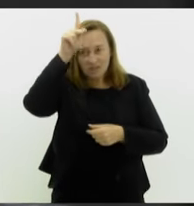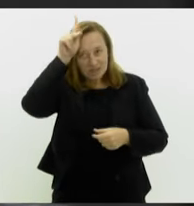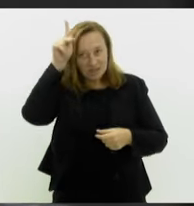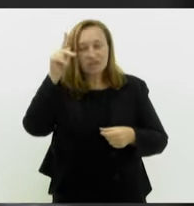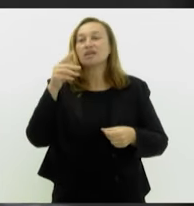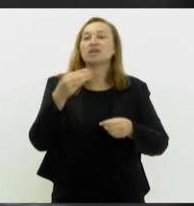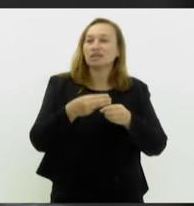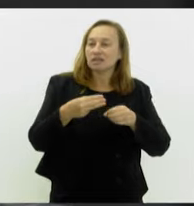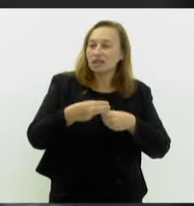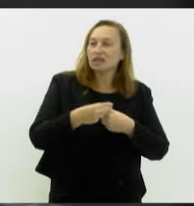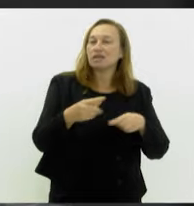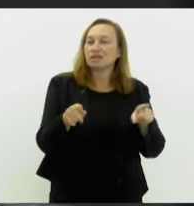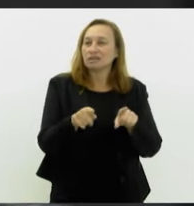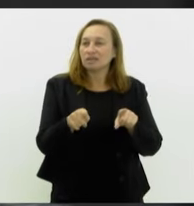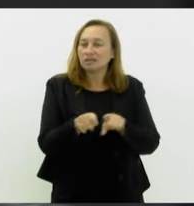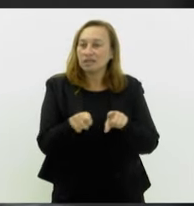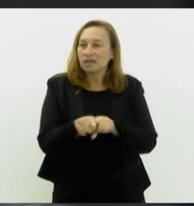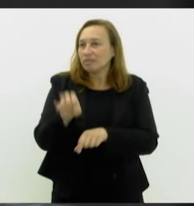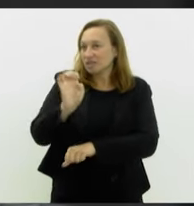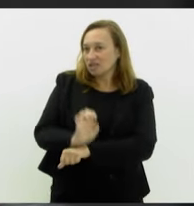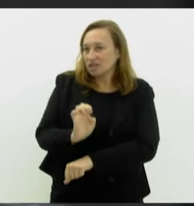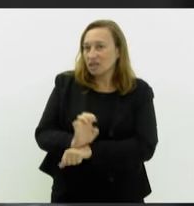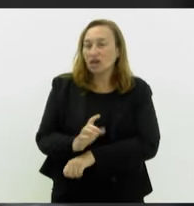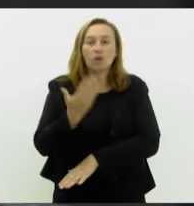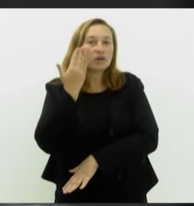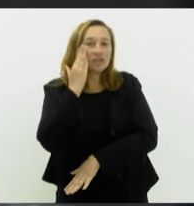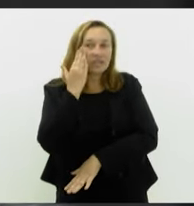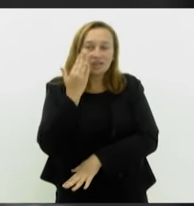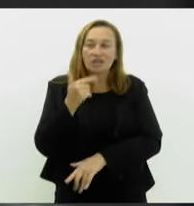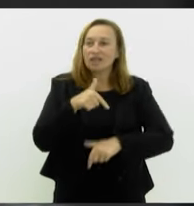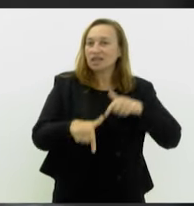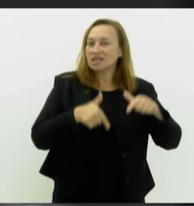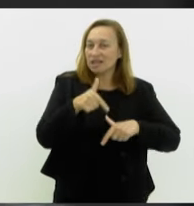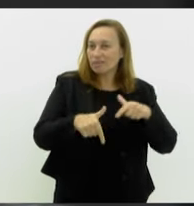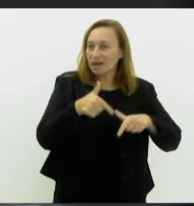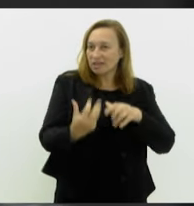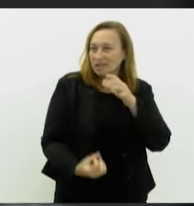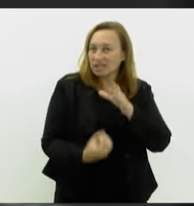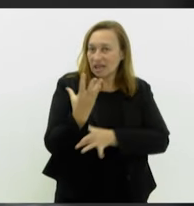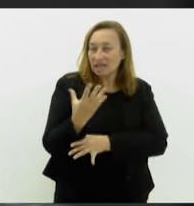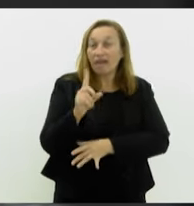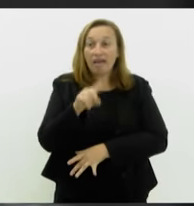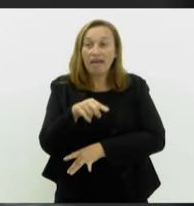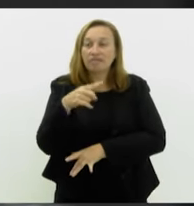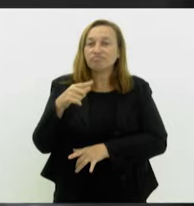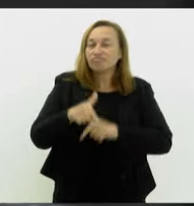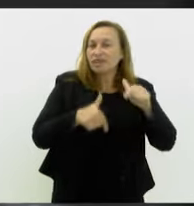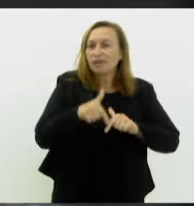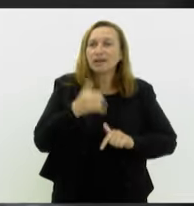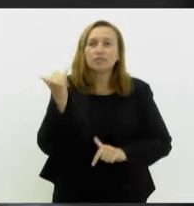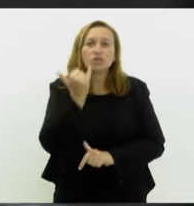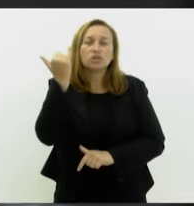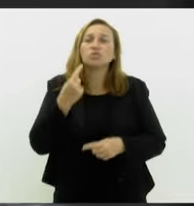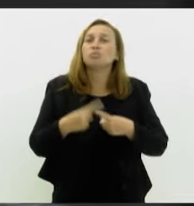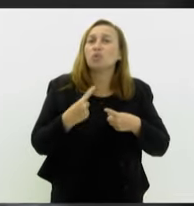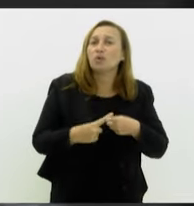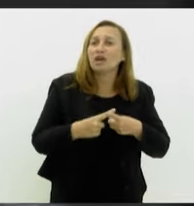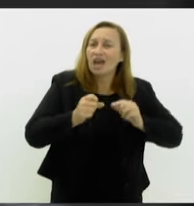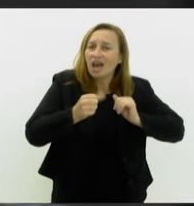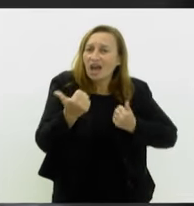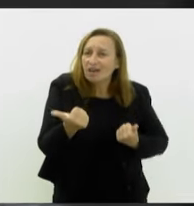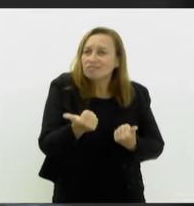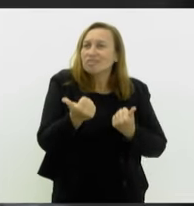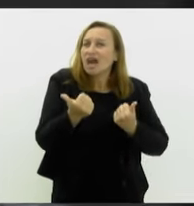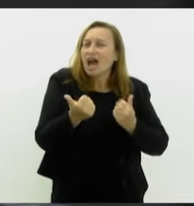trabalho né dessa dessa procuradoria Itinerante que tá sendo colocado é um trabalho importantíssimo porque contribui